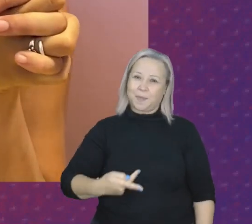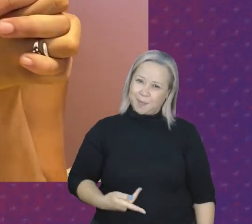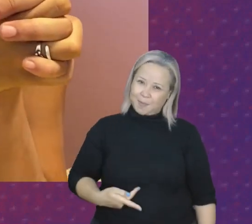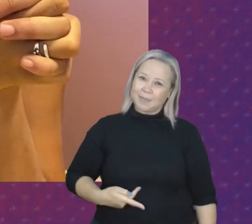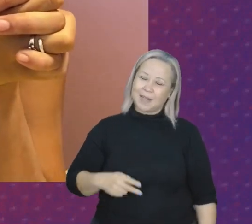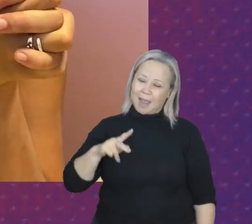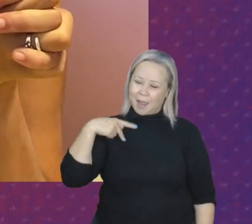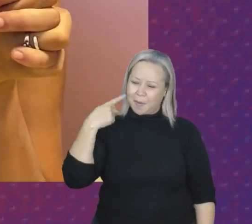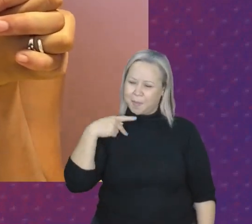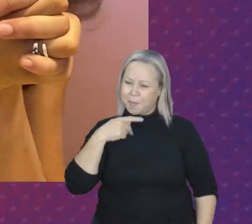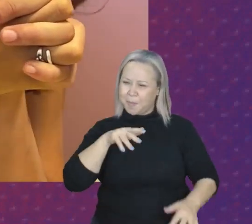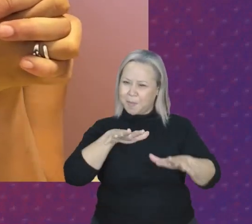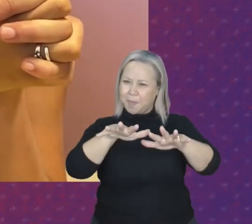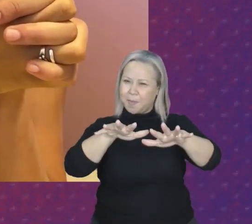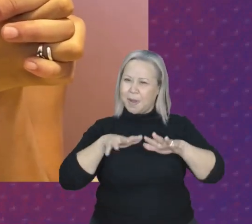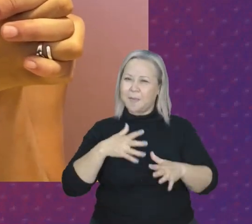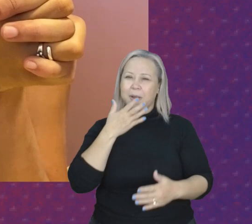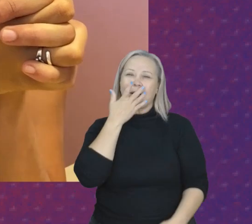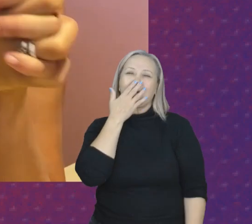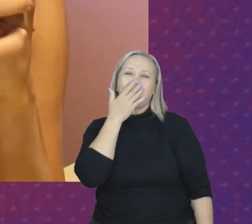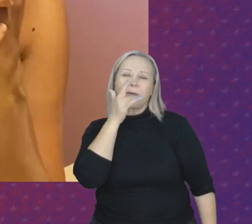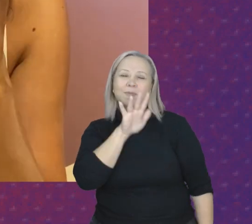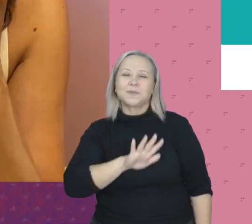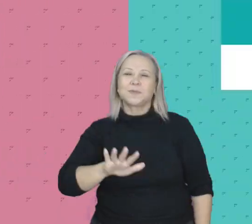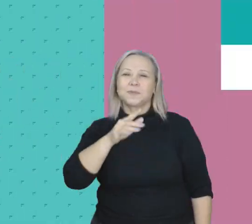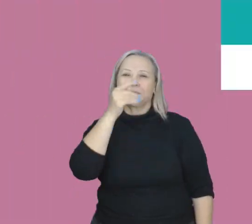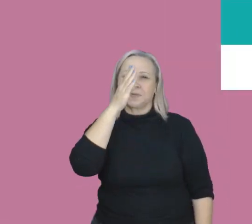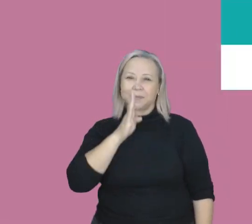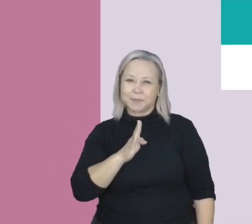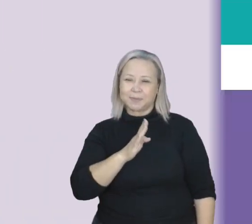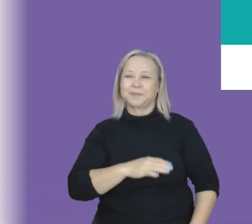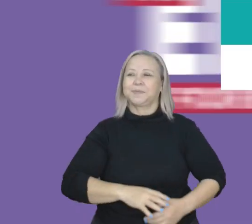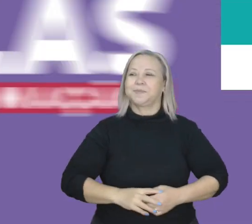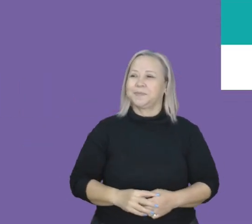parlamentos cada vez mais coloridos por todo o Brasil.